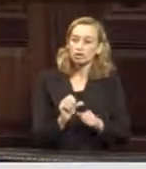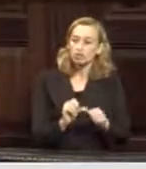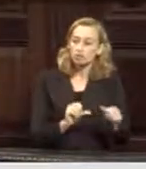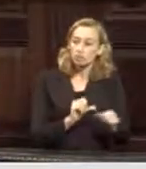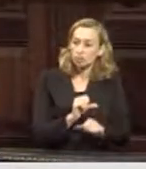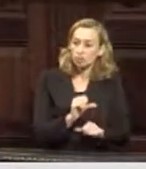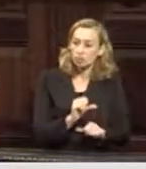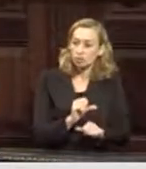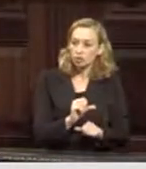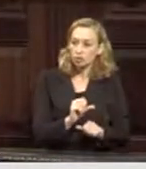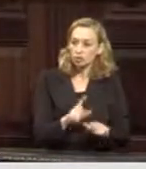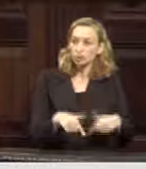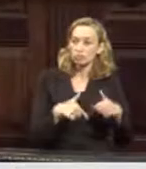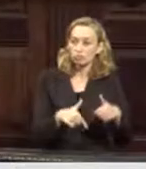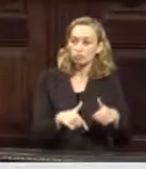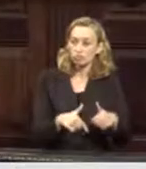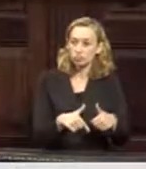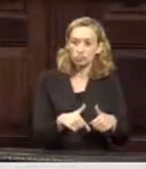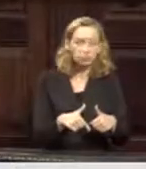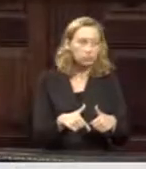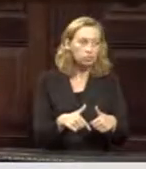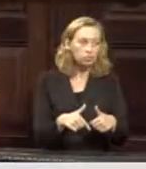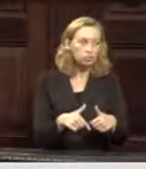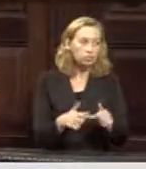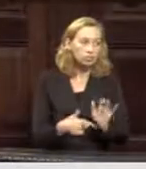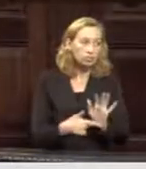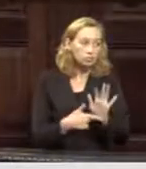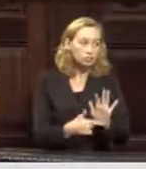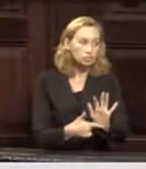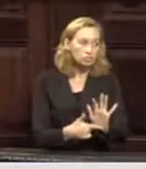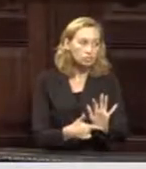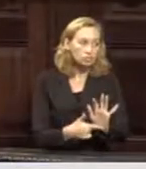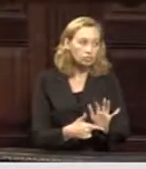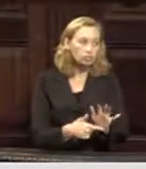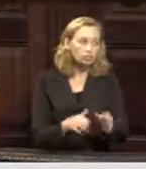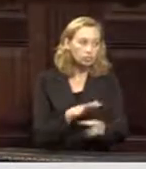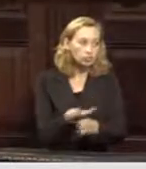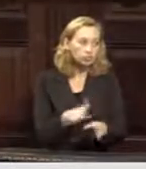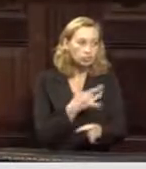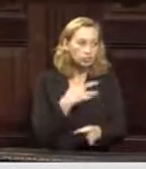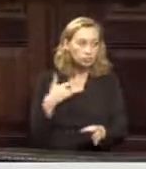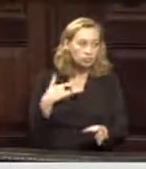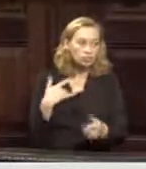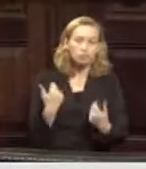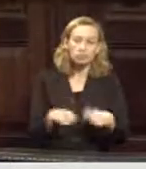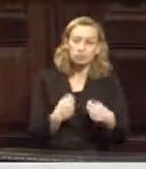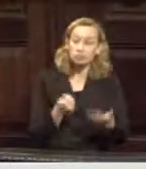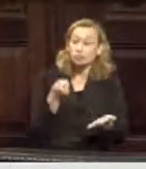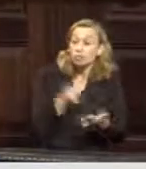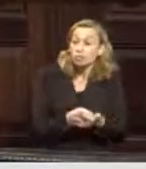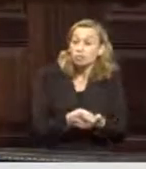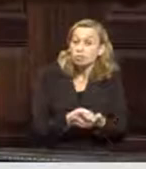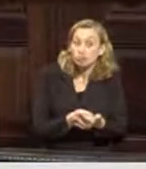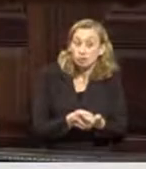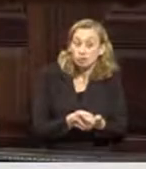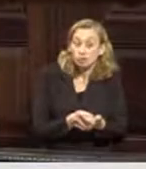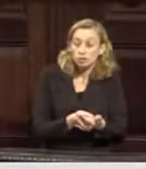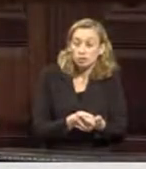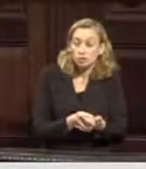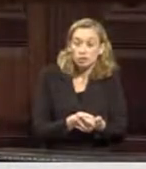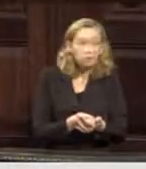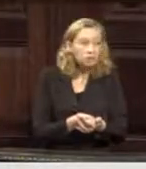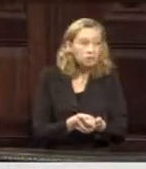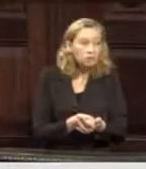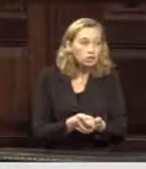dos 25% condicionais. Vale também para os 12% condicionais da saúde. Tem que valer a despesa efetivamente realizada,